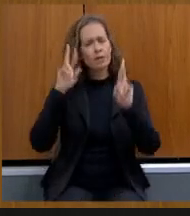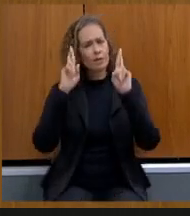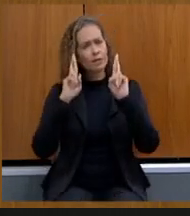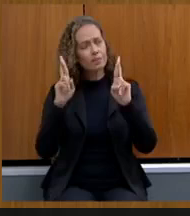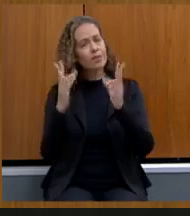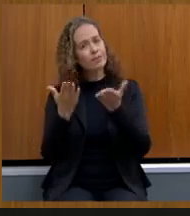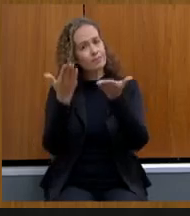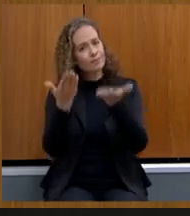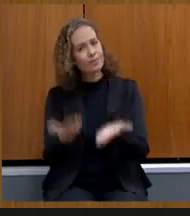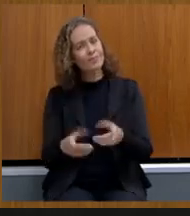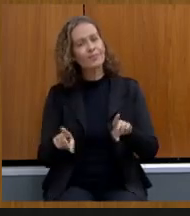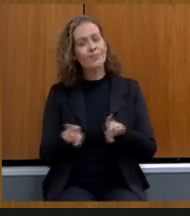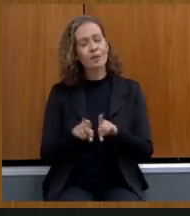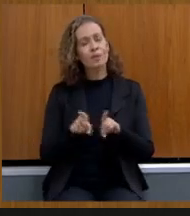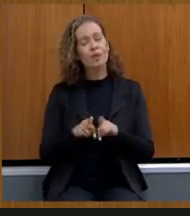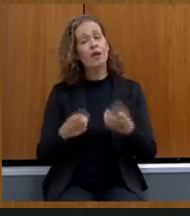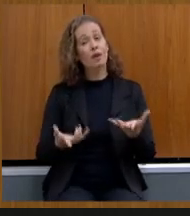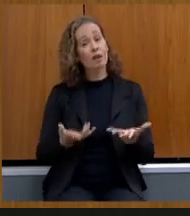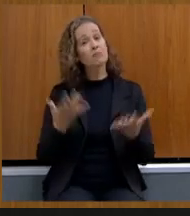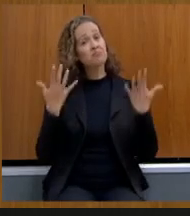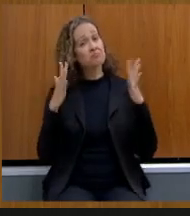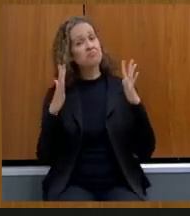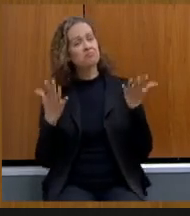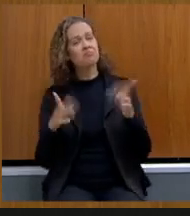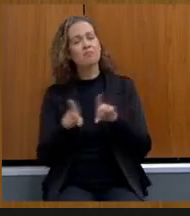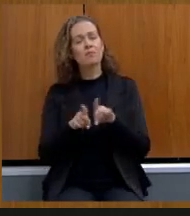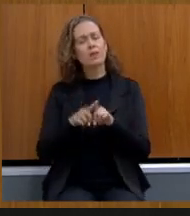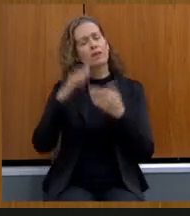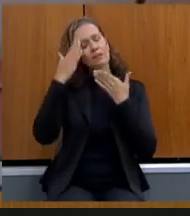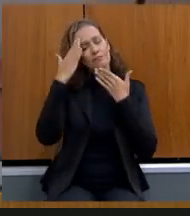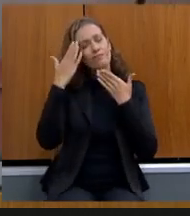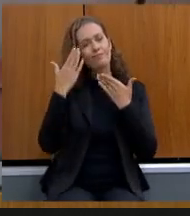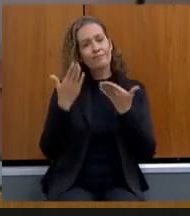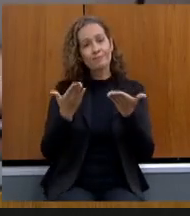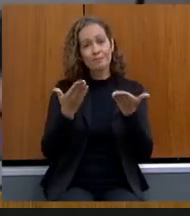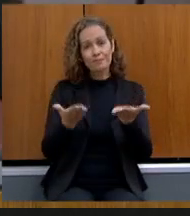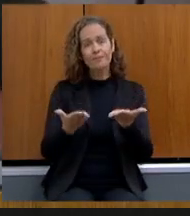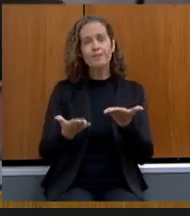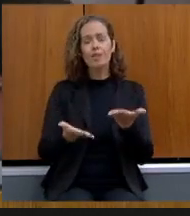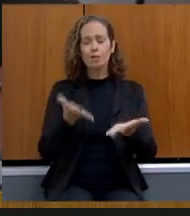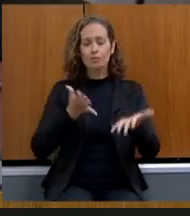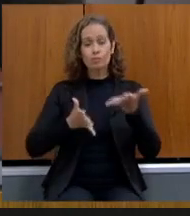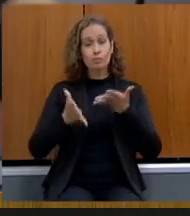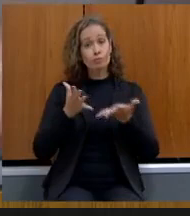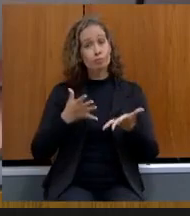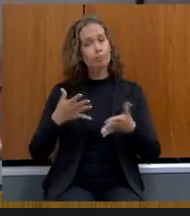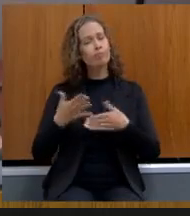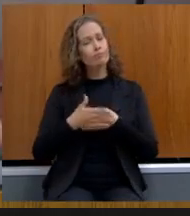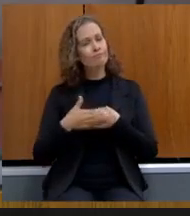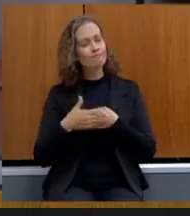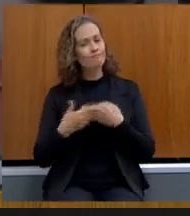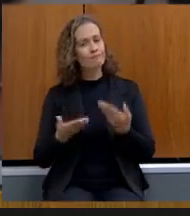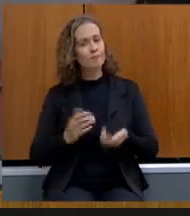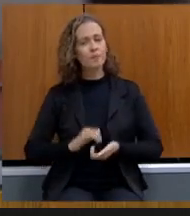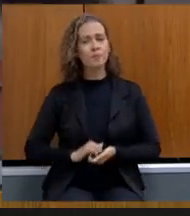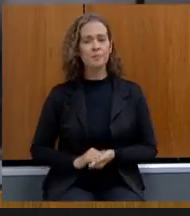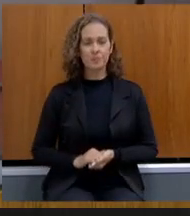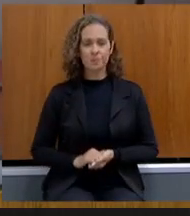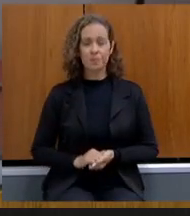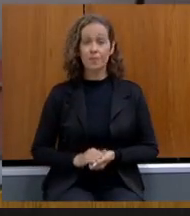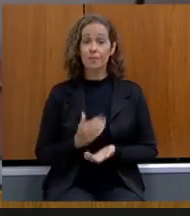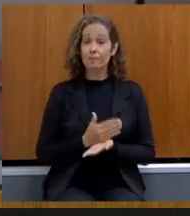respeito viu e admiração que o senhor colocou agradeço muito as palavras gentis é